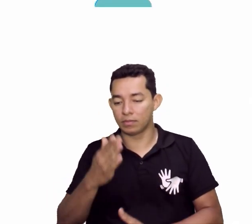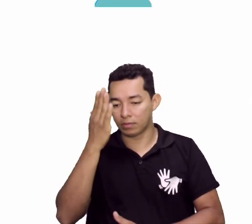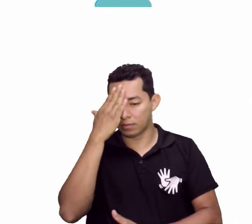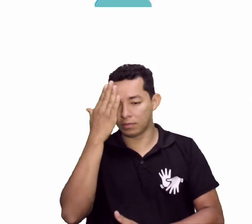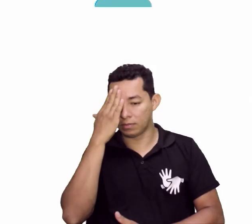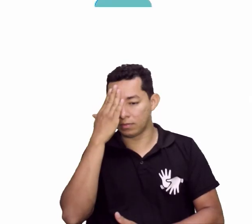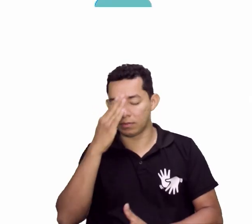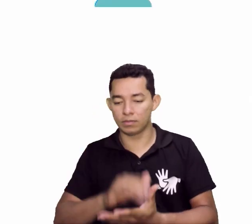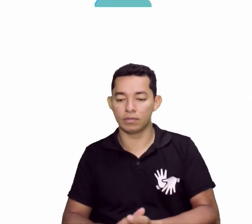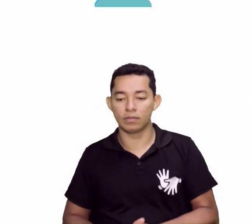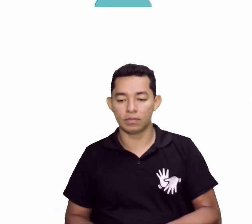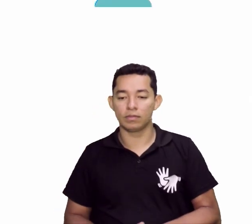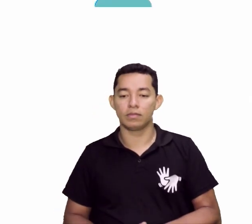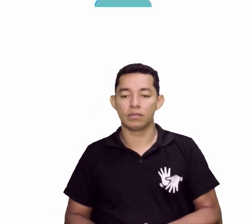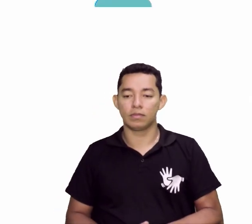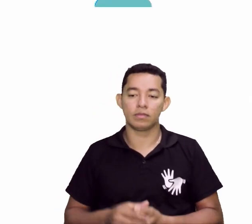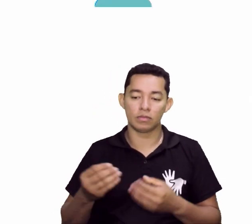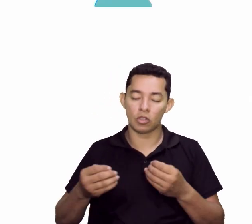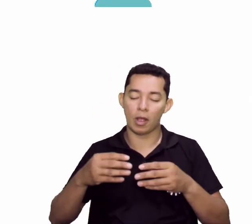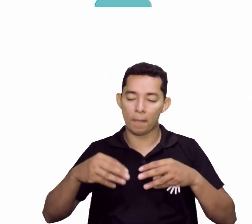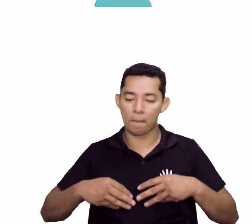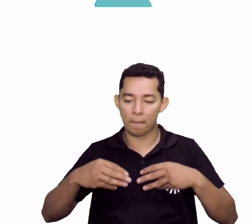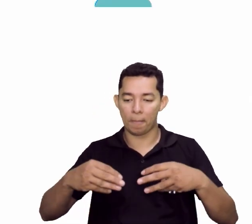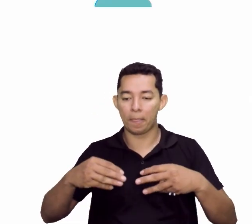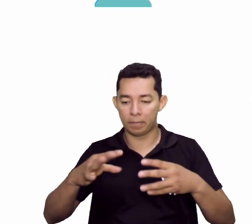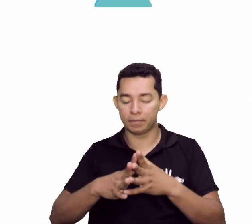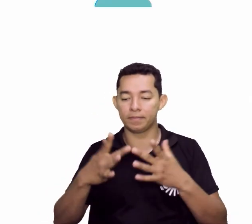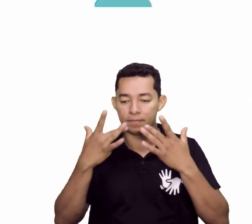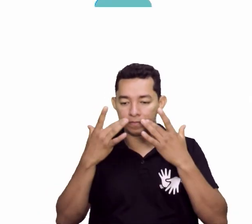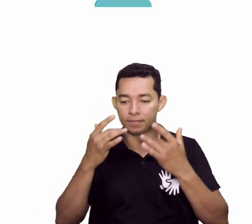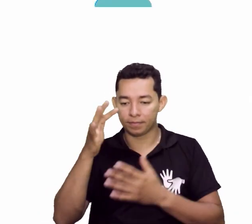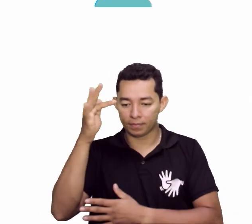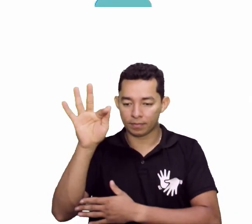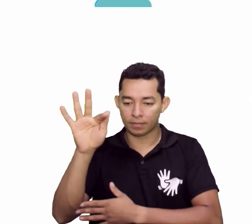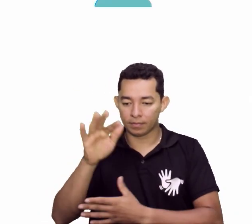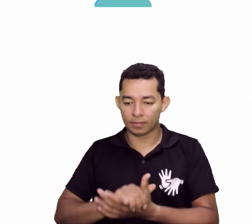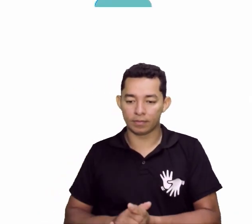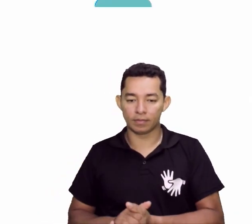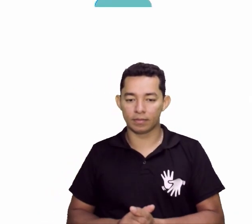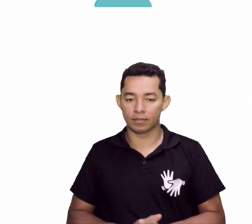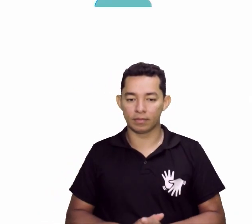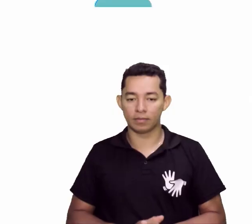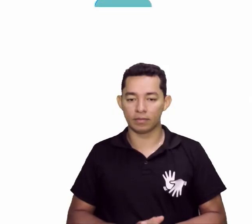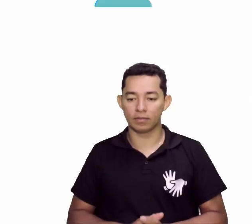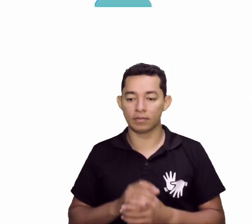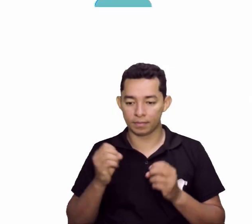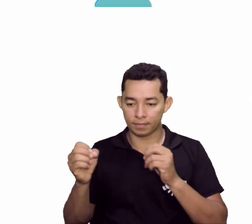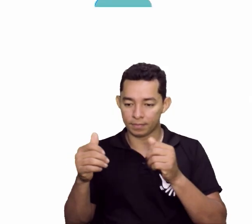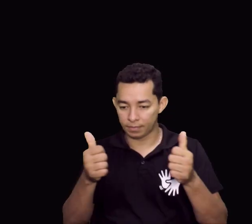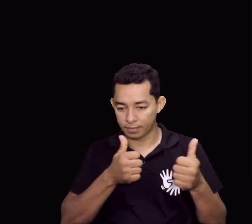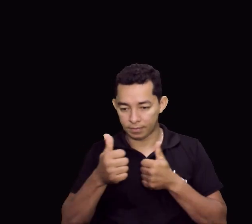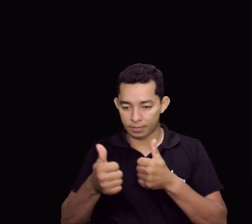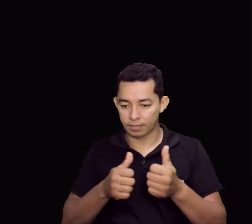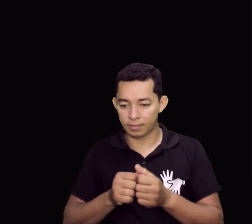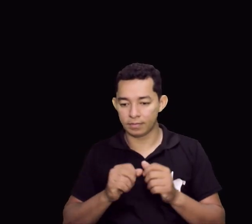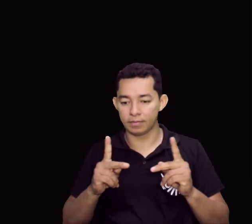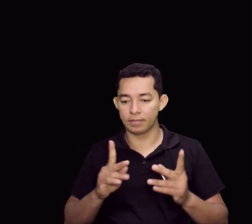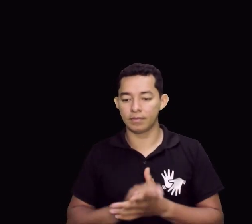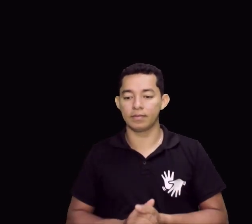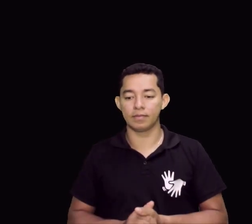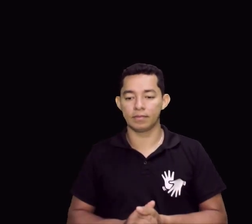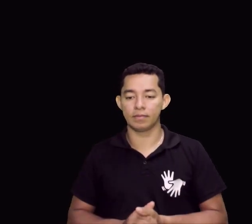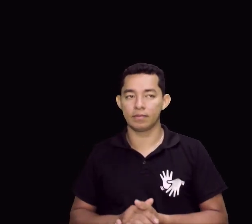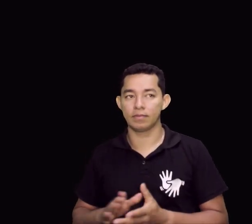sobre a missão artística francesa, né? No episódio 1 dessa série aí, tá bom? Beleza?